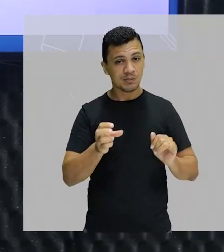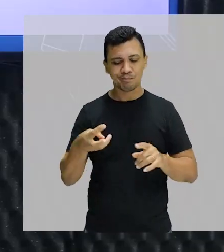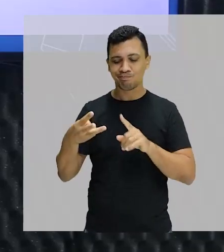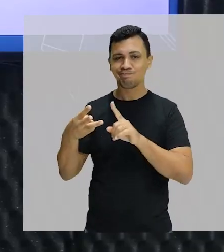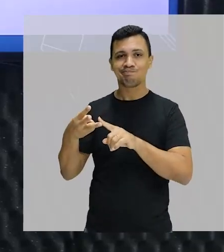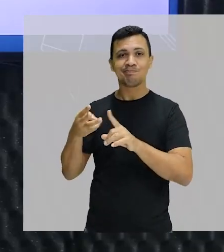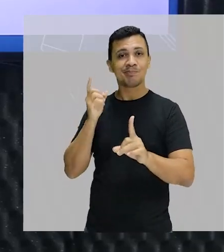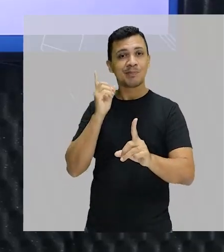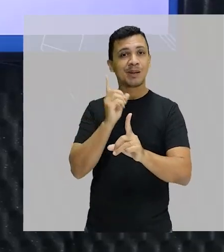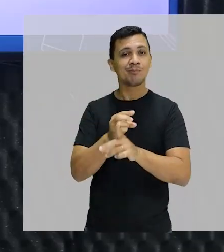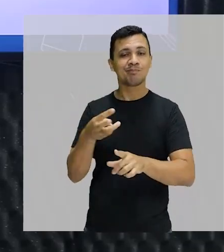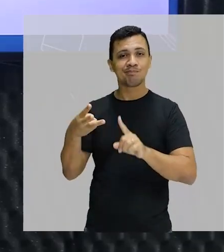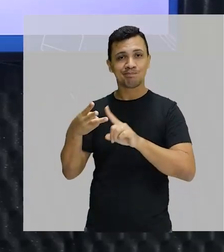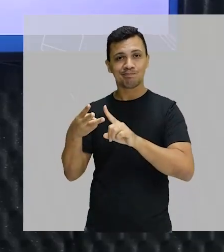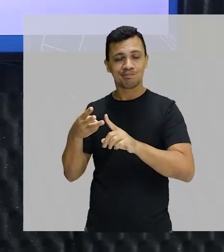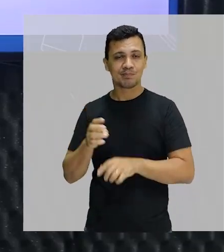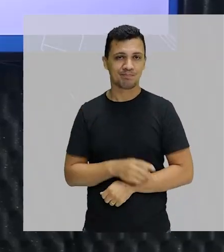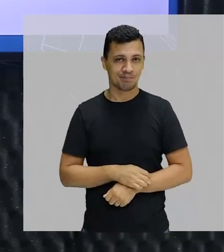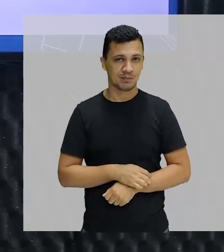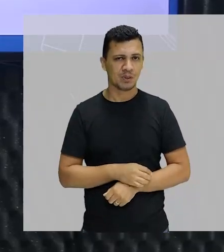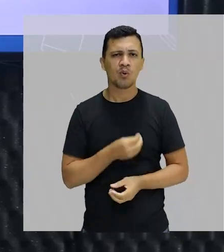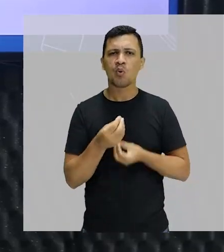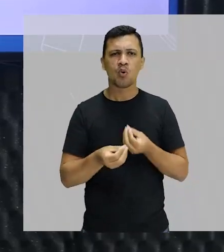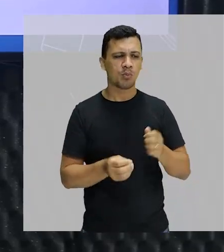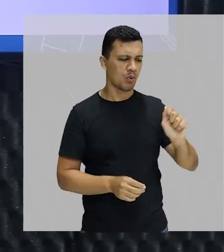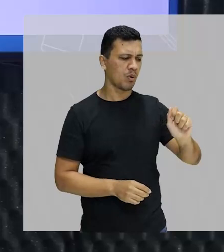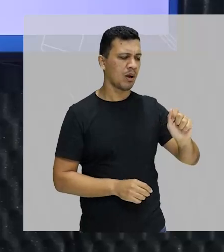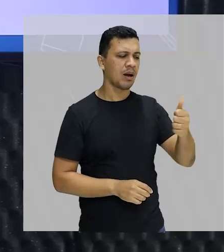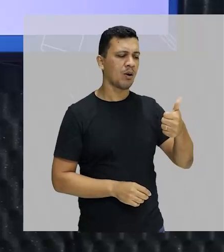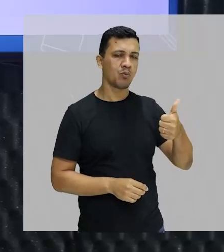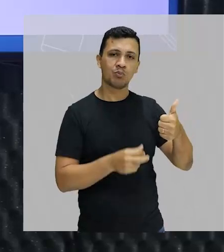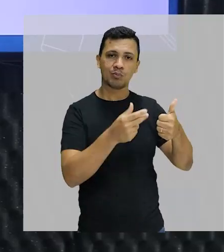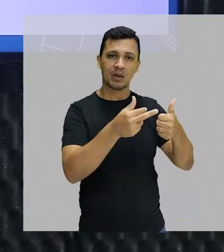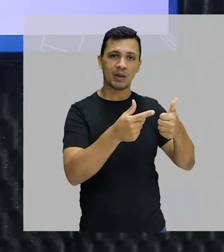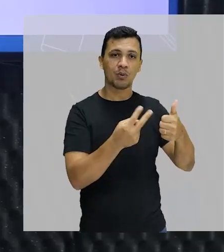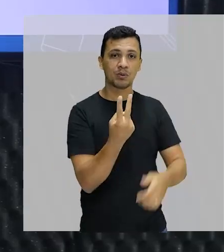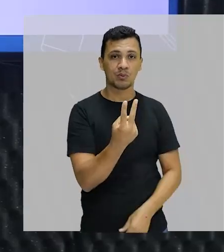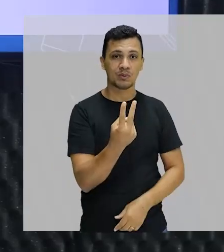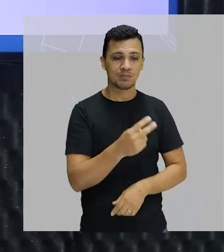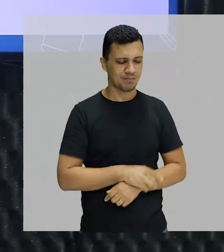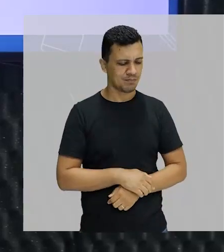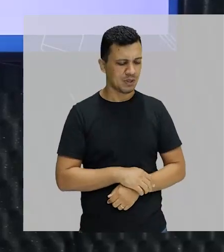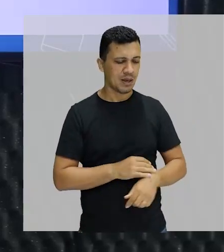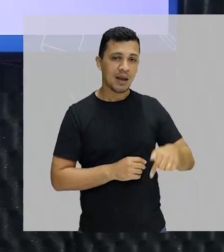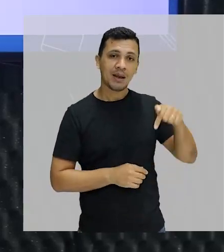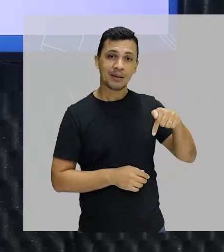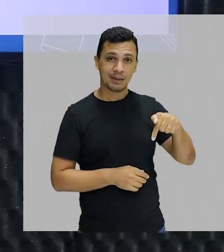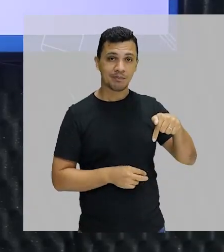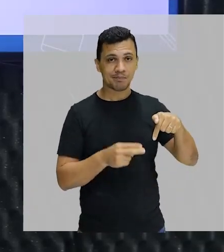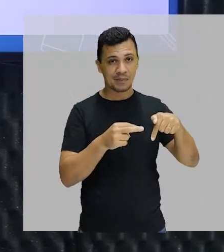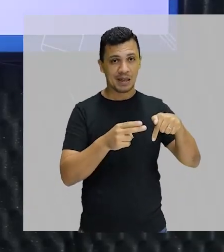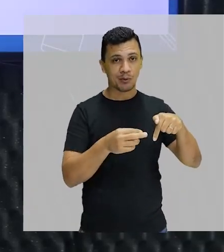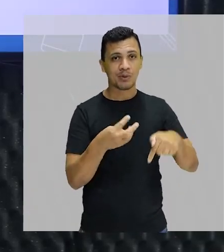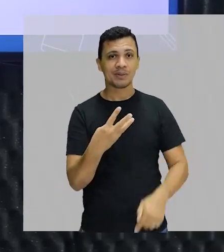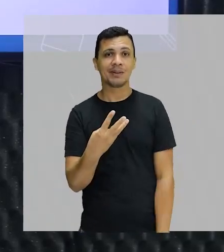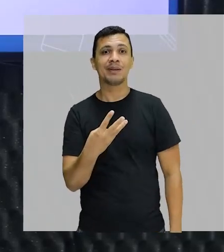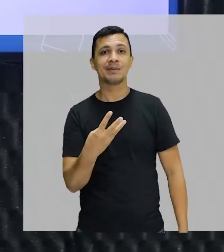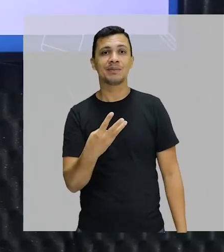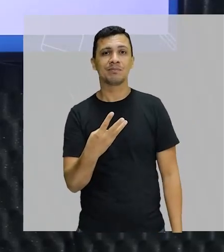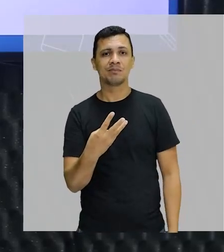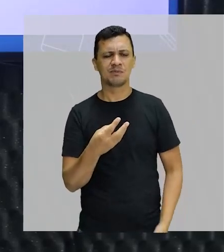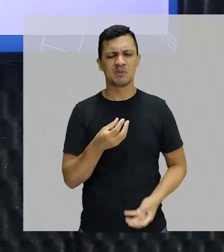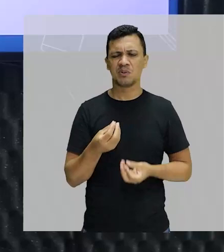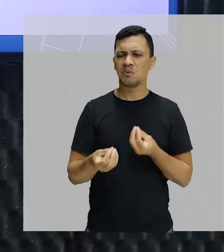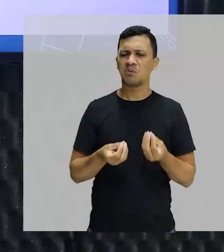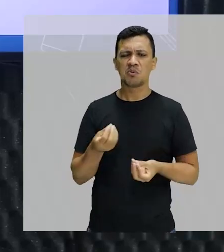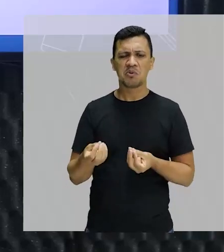informação. Então, no caso, ele disse que A1 vale 2, ele disse que Q vale 3. Renata, quem é A1,